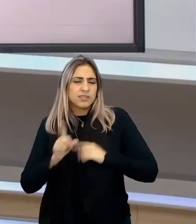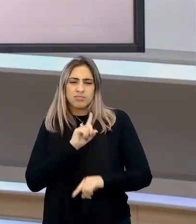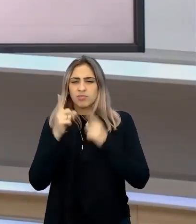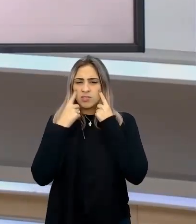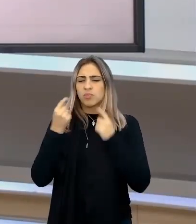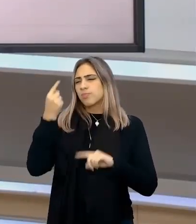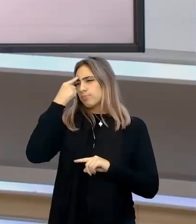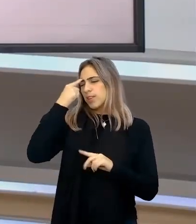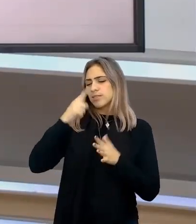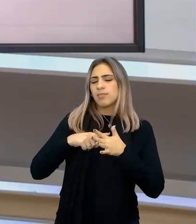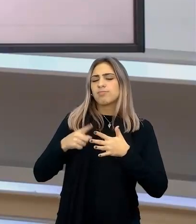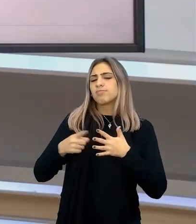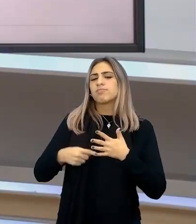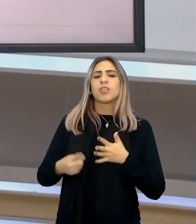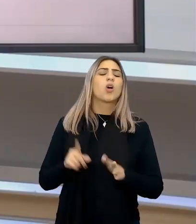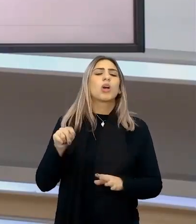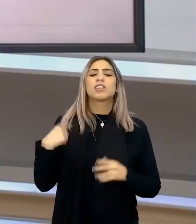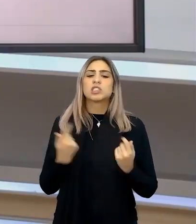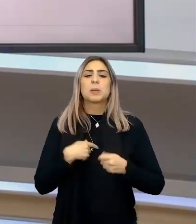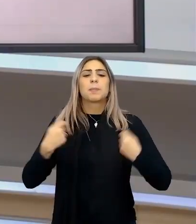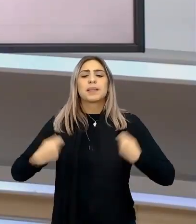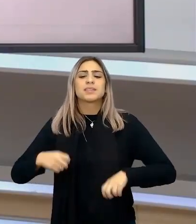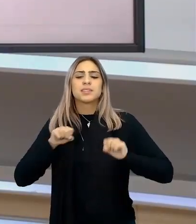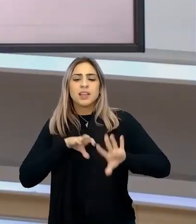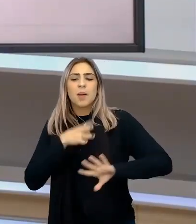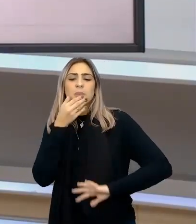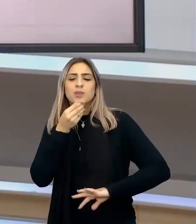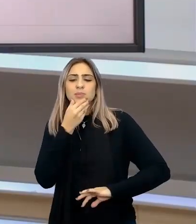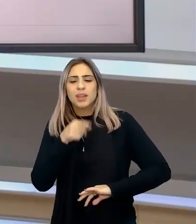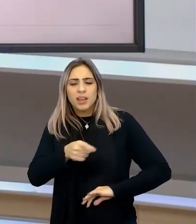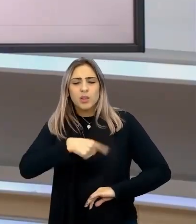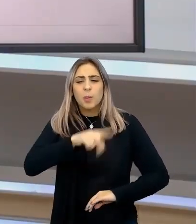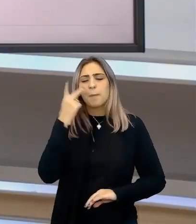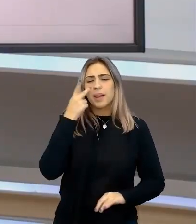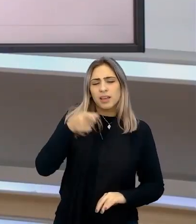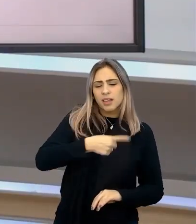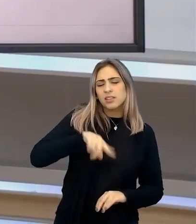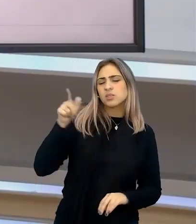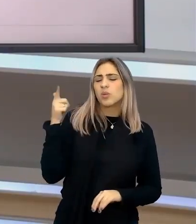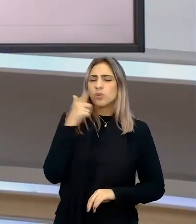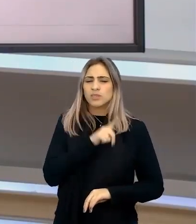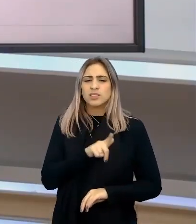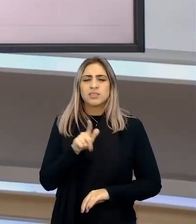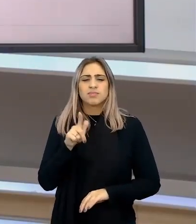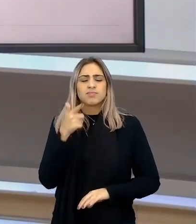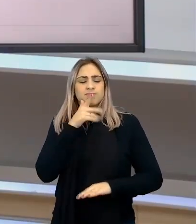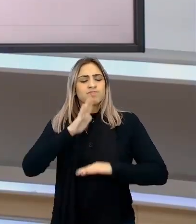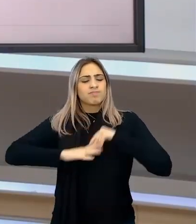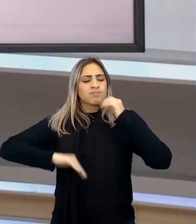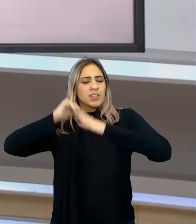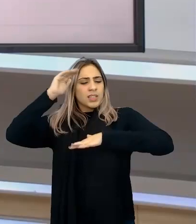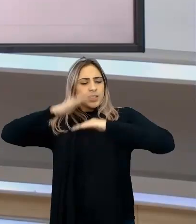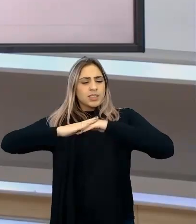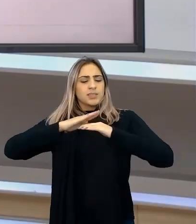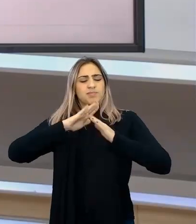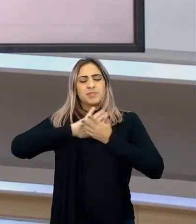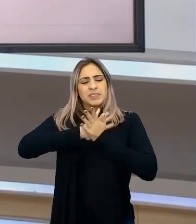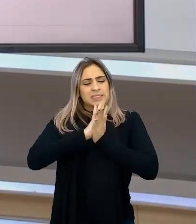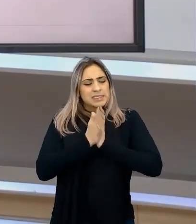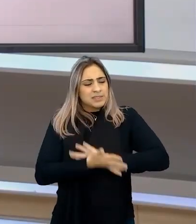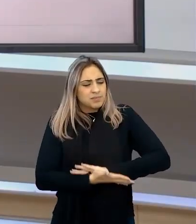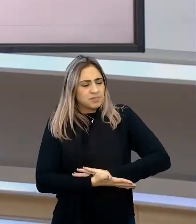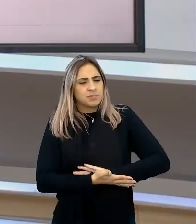alguns pontos sobre o que a gente precisa ensinar para os meninos, para que os meninos consigam desconstruir seus padrões de